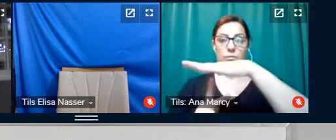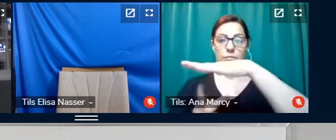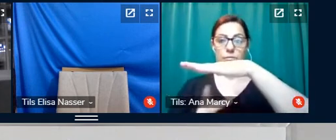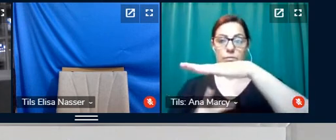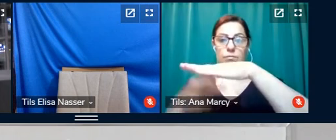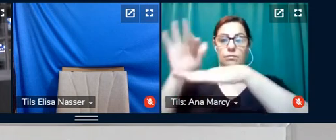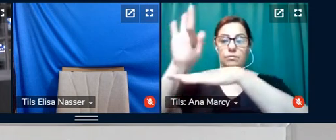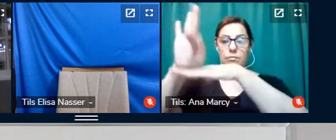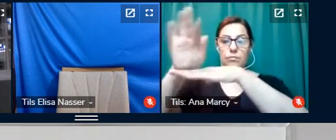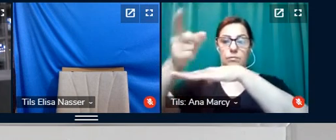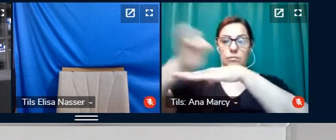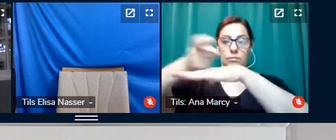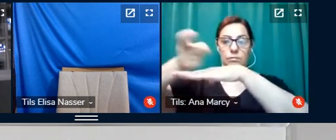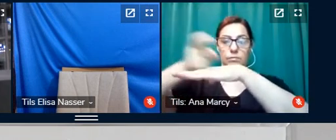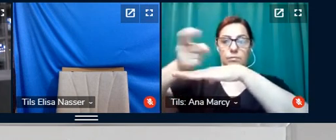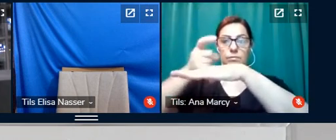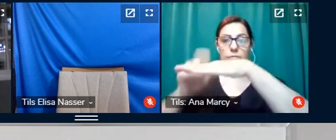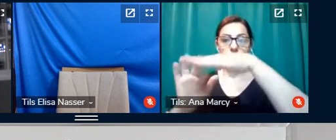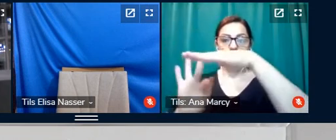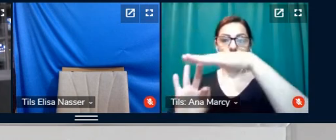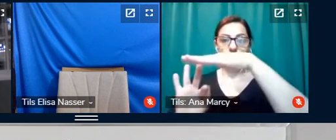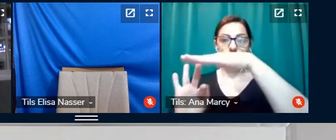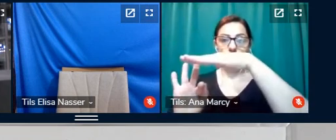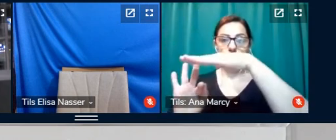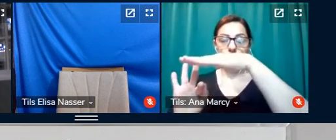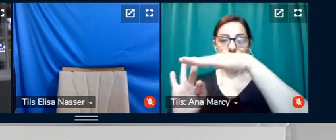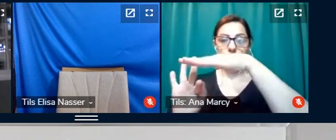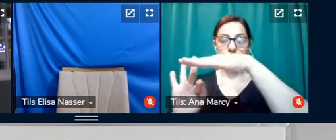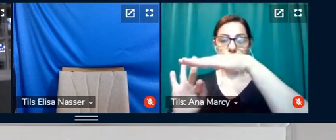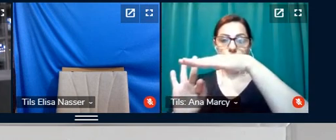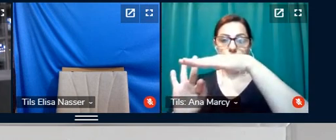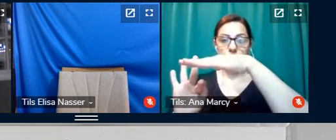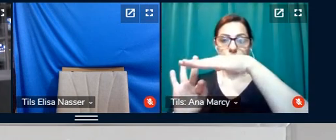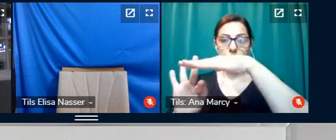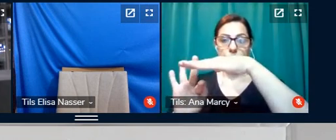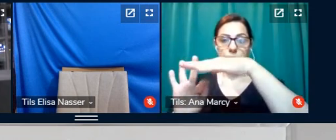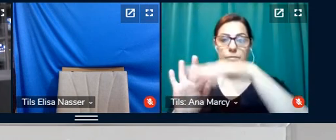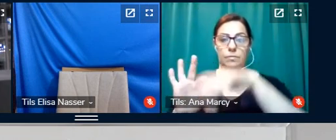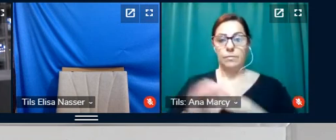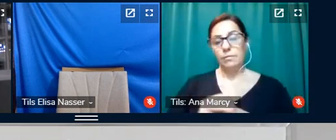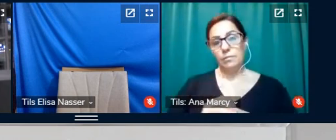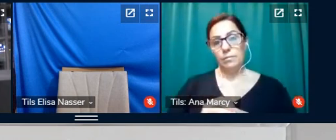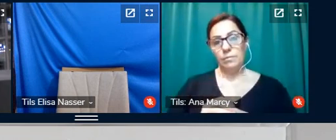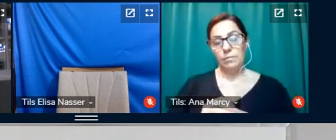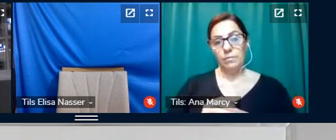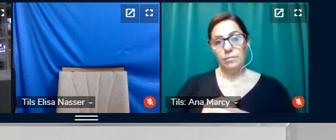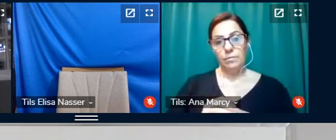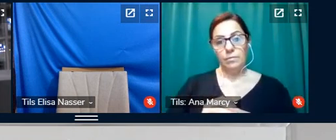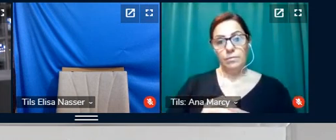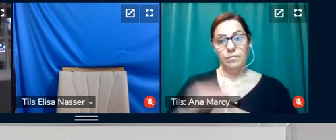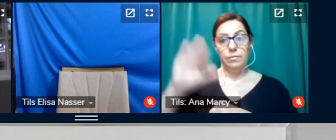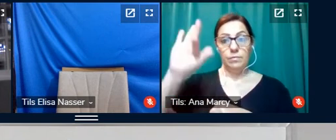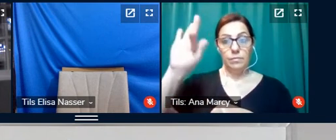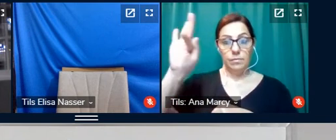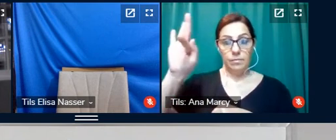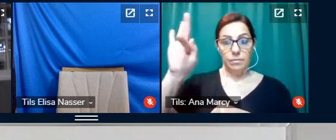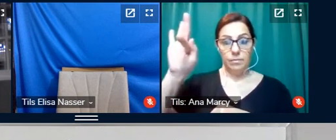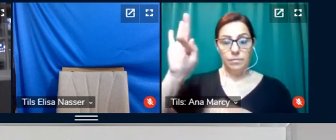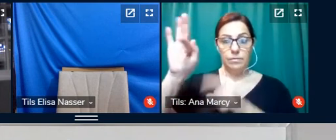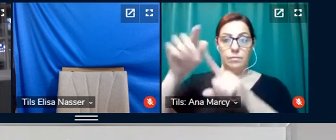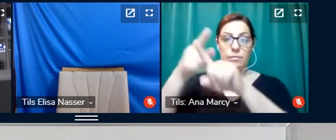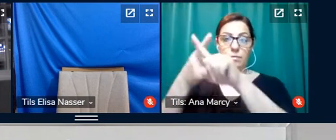Fx, quem é a hipotenusa? F. Então, F vezes seno de alfa é igual